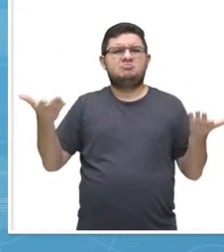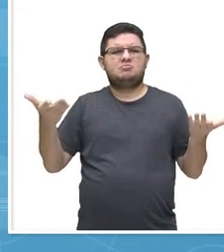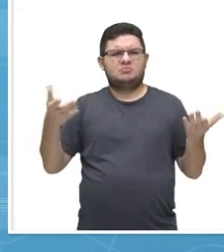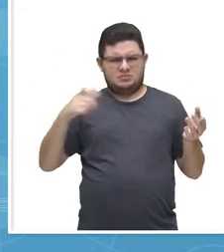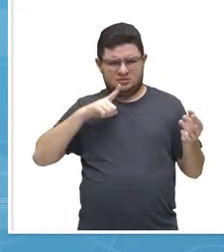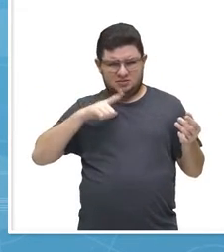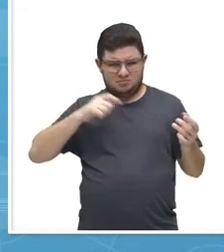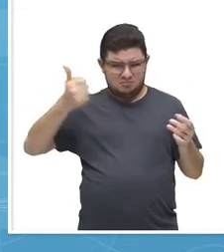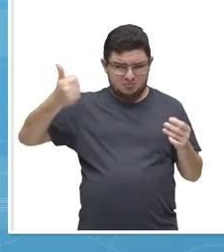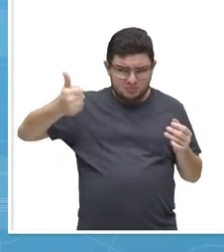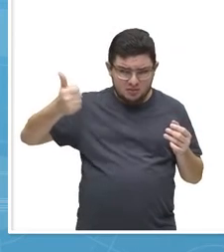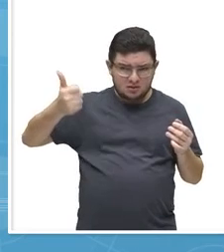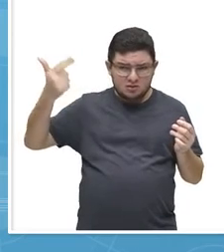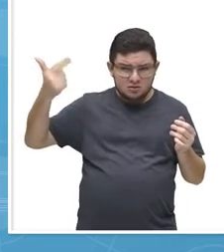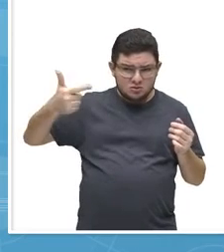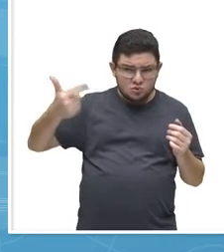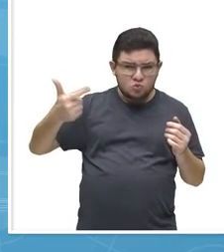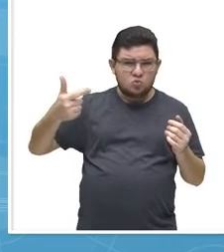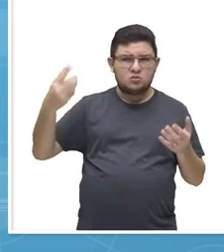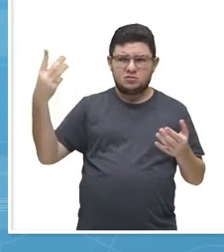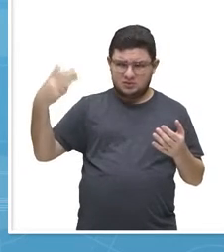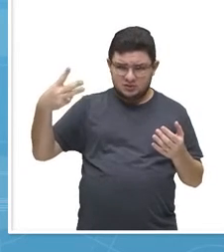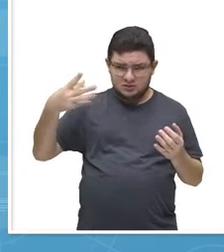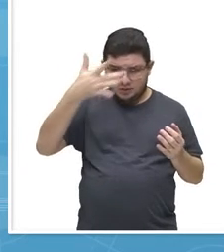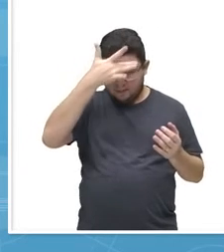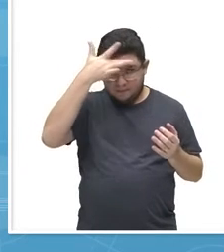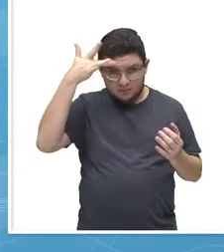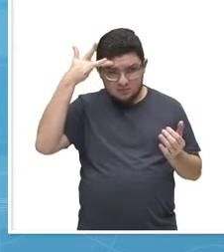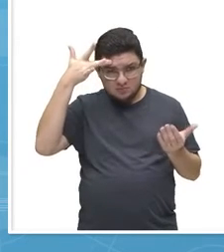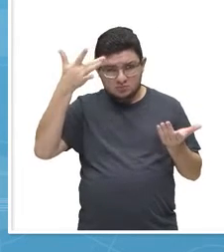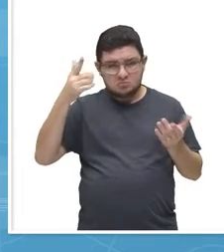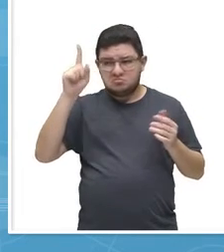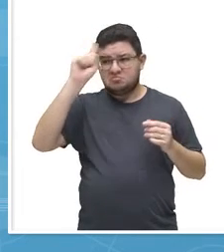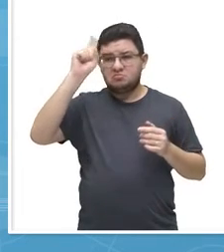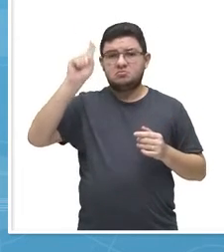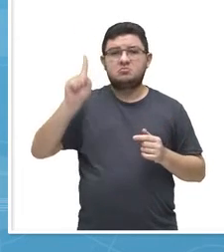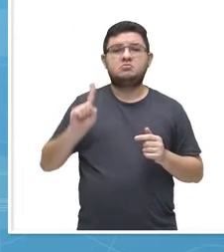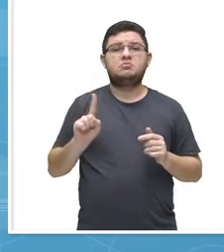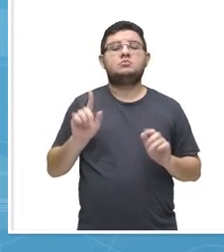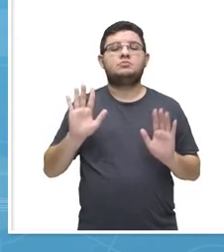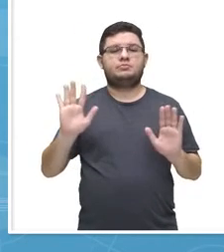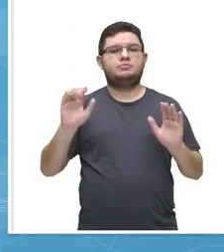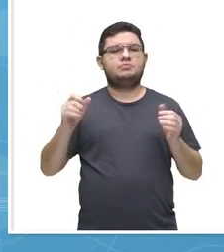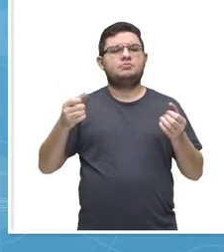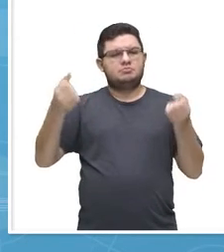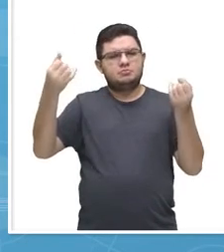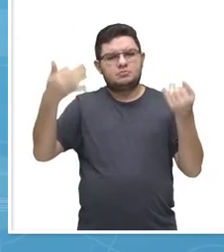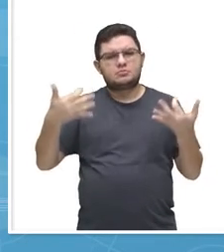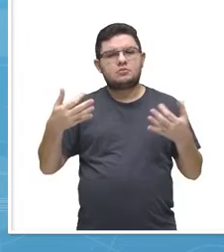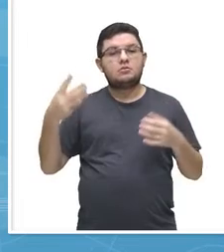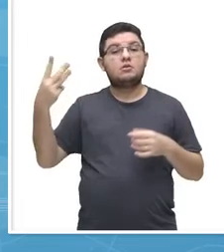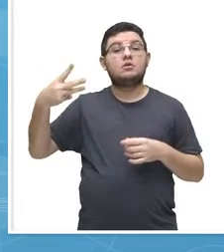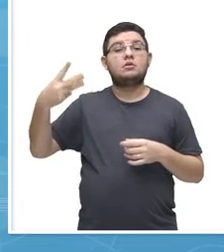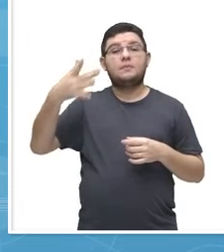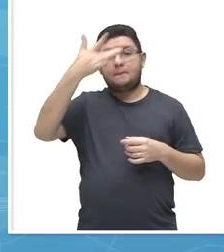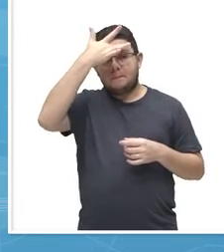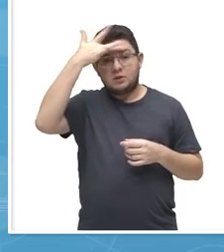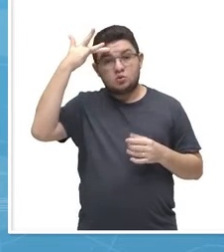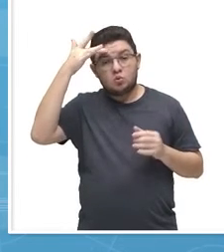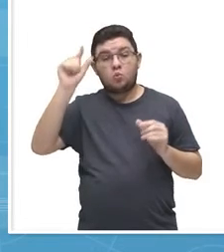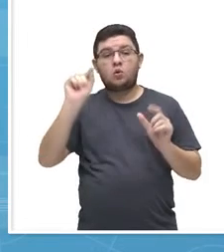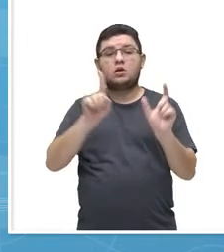primeira também? Tem segunda? Tem terceira? Não estou nem sabendo disso. People, terceira pessoa do singular. Quem são os pronomes da